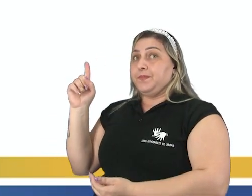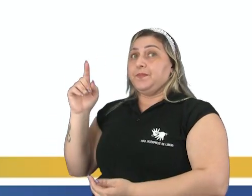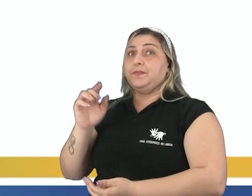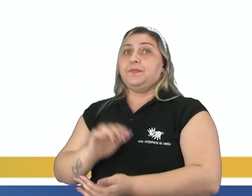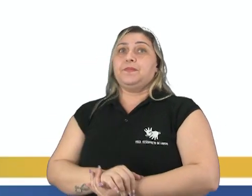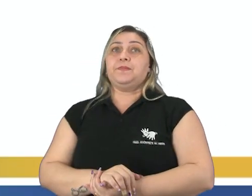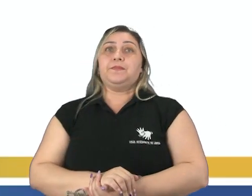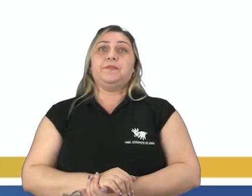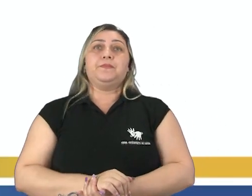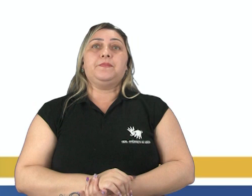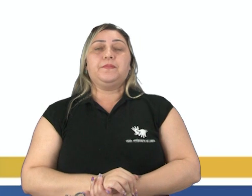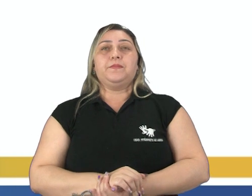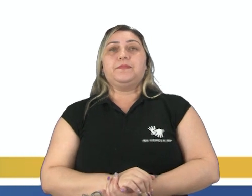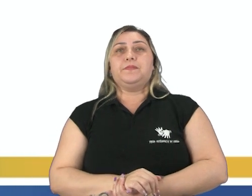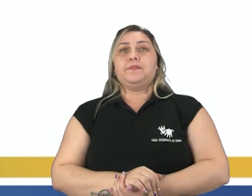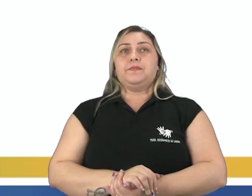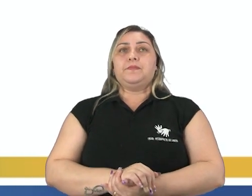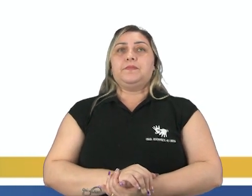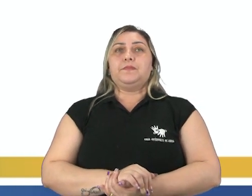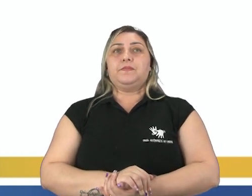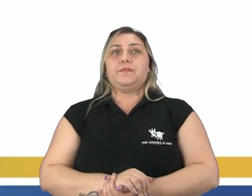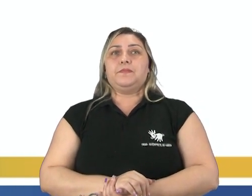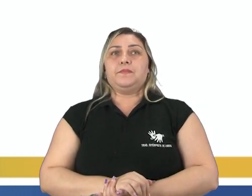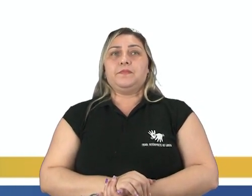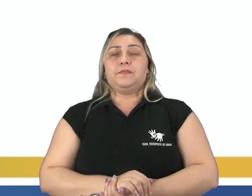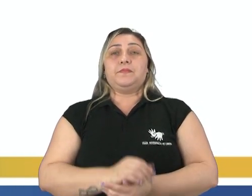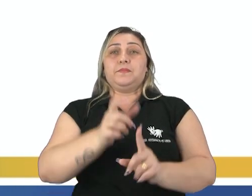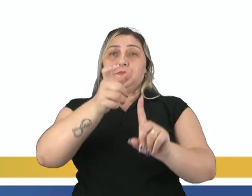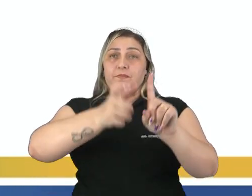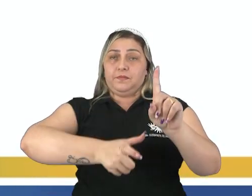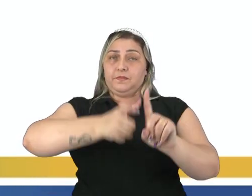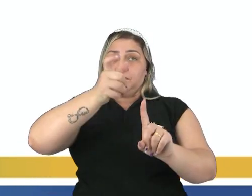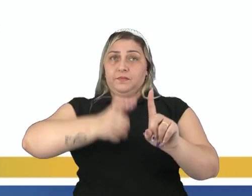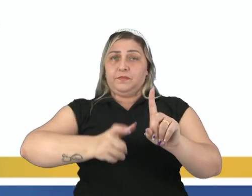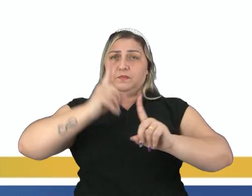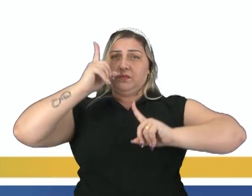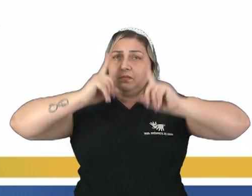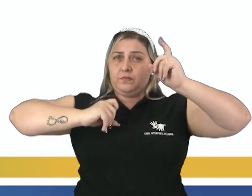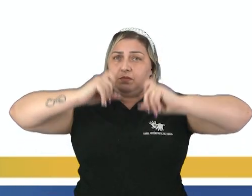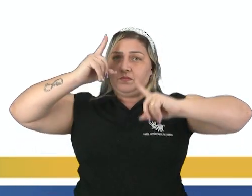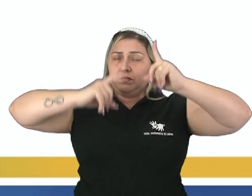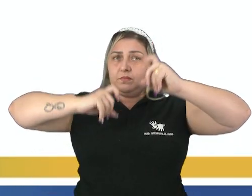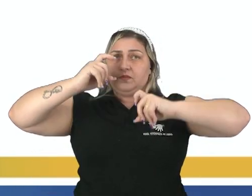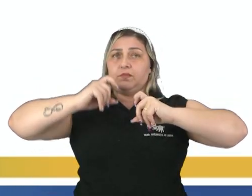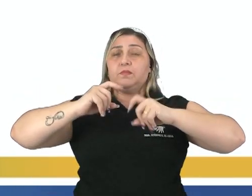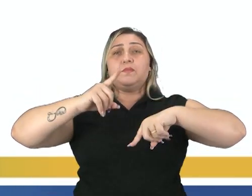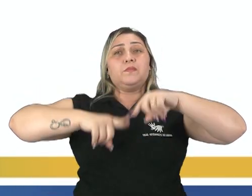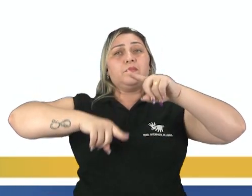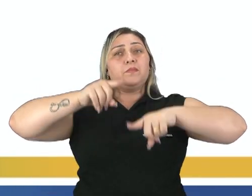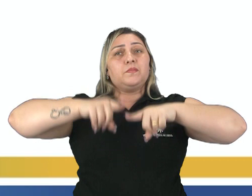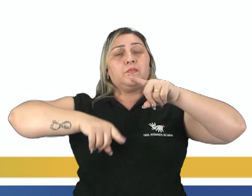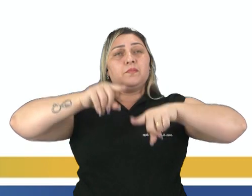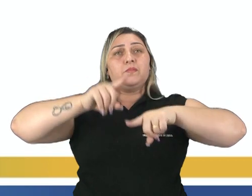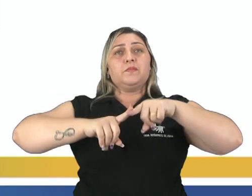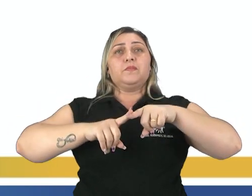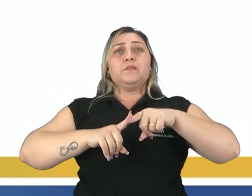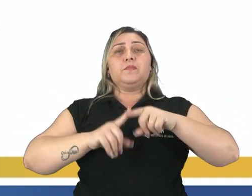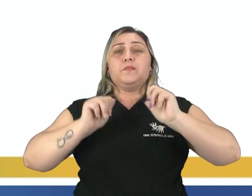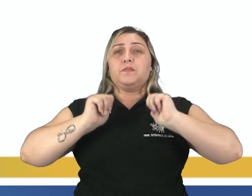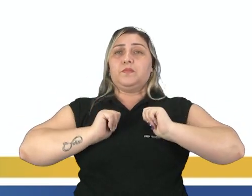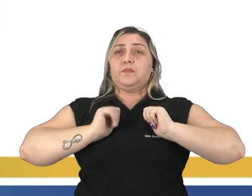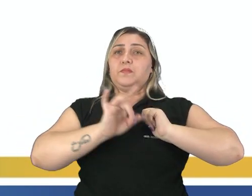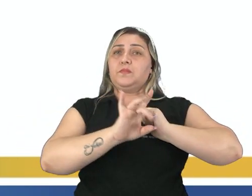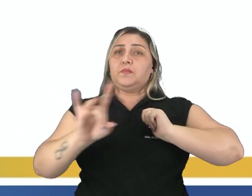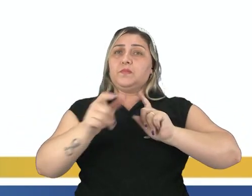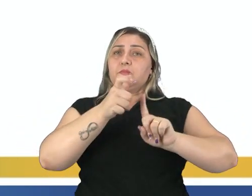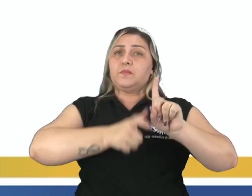texto. Observe tudo. Os personagens, as expressões, os objetos, os